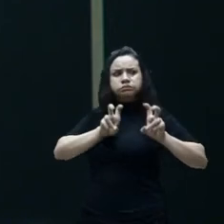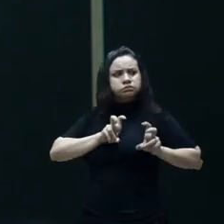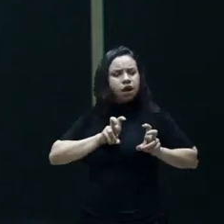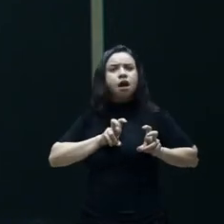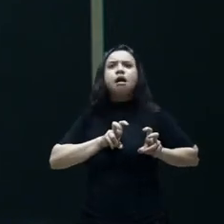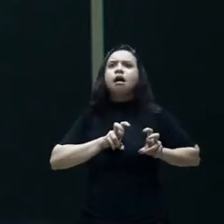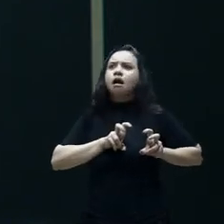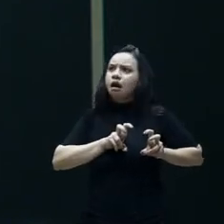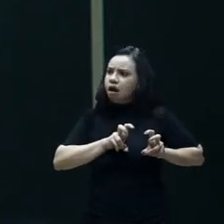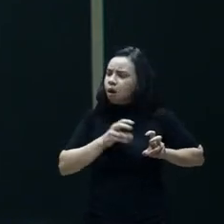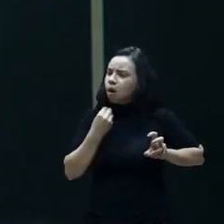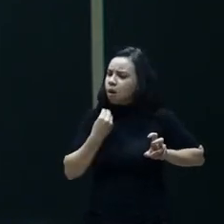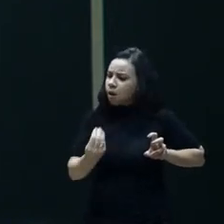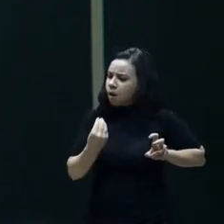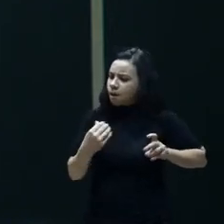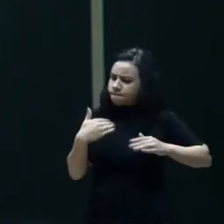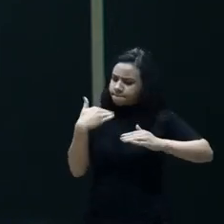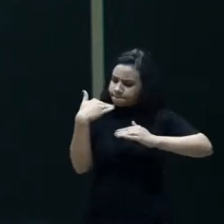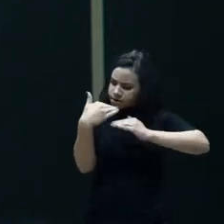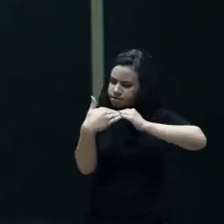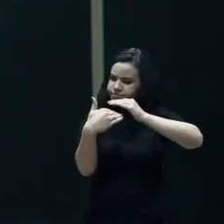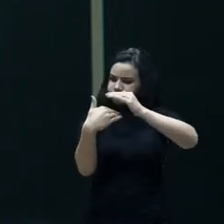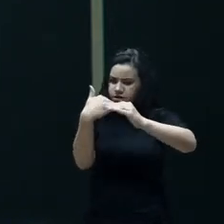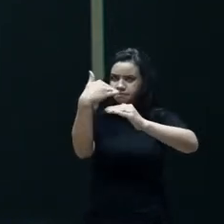referente a crescimento, a processos de crescimento.